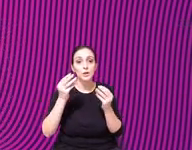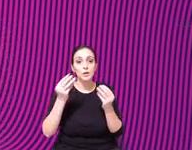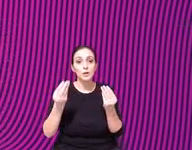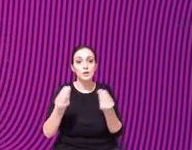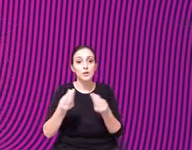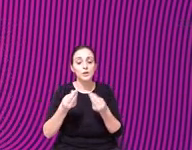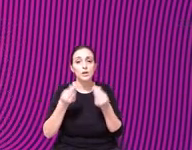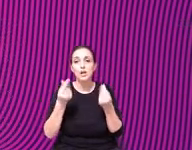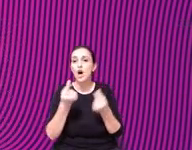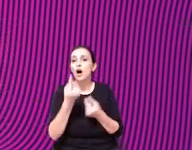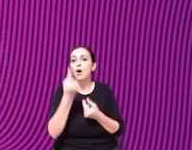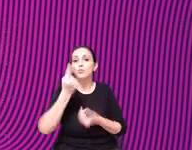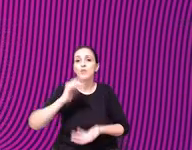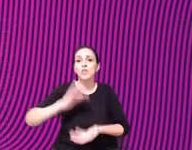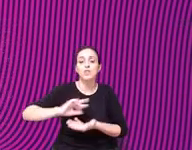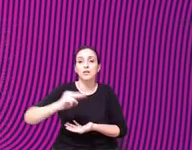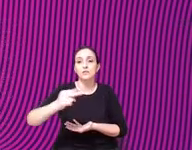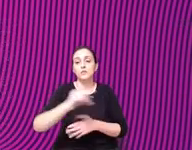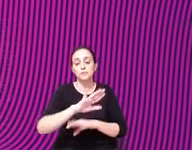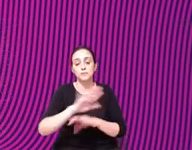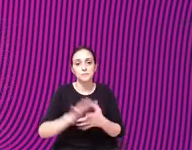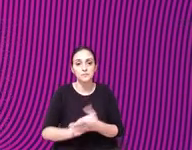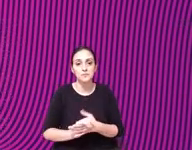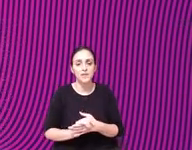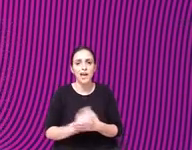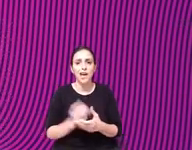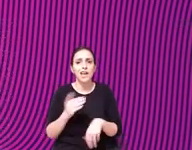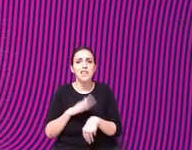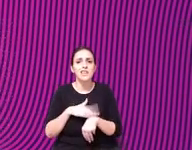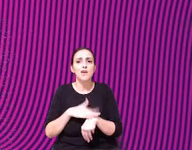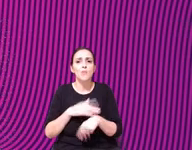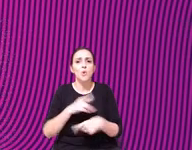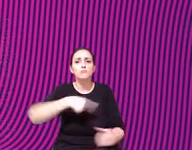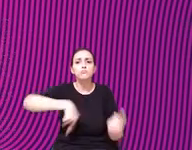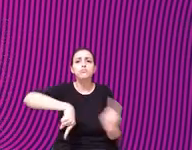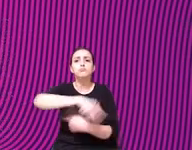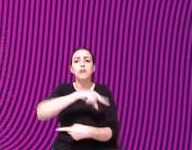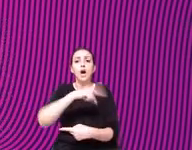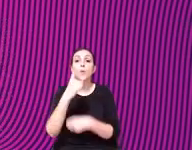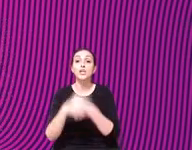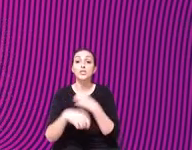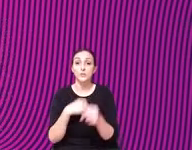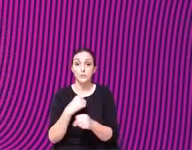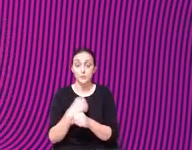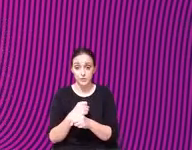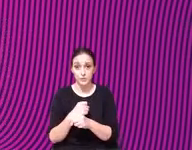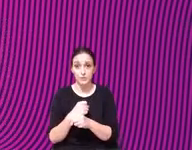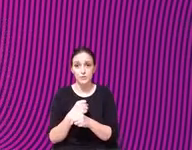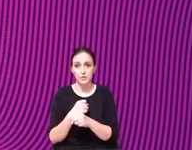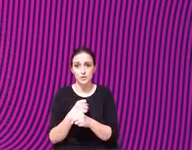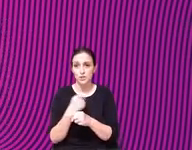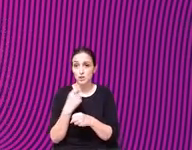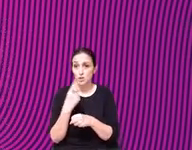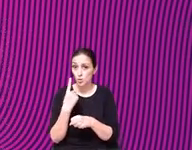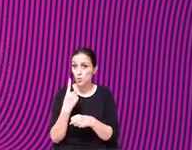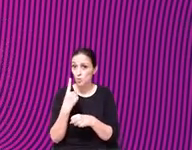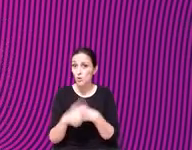um transplante autólogo. Aí eu perguntei quanto tempo ela está em diálise. 1 ano. 1 ano. Que